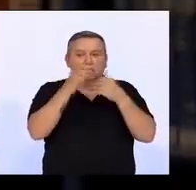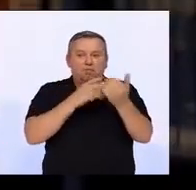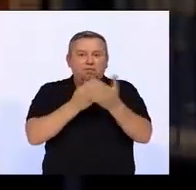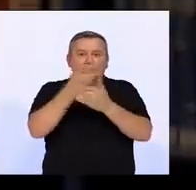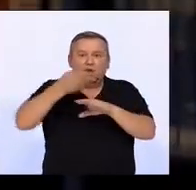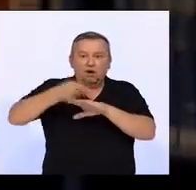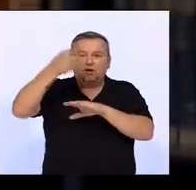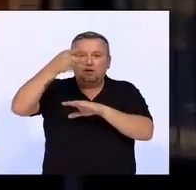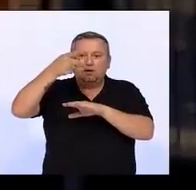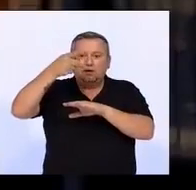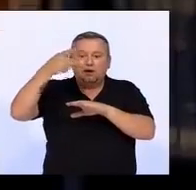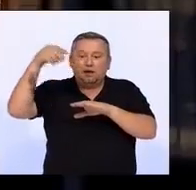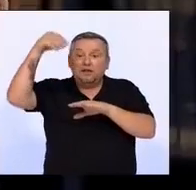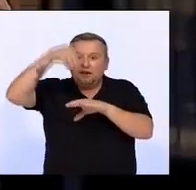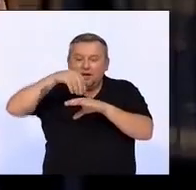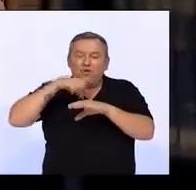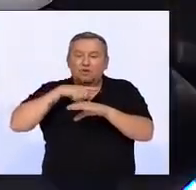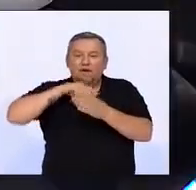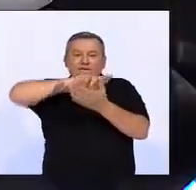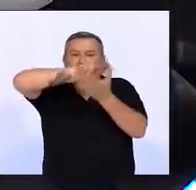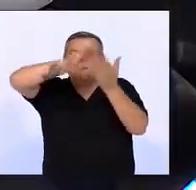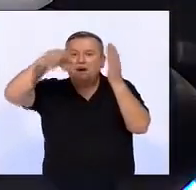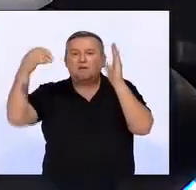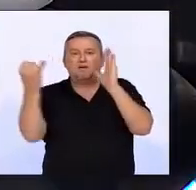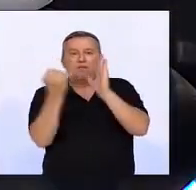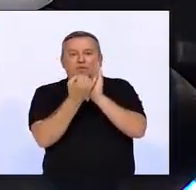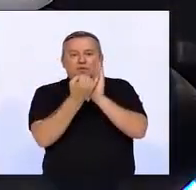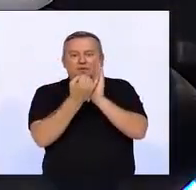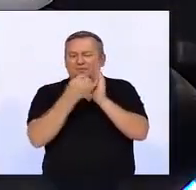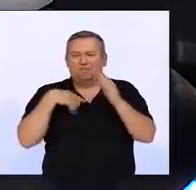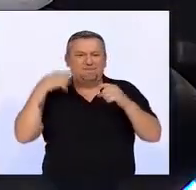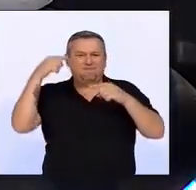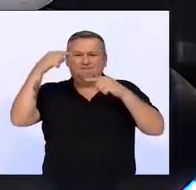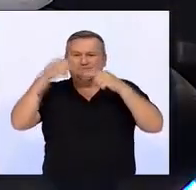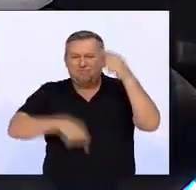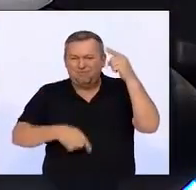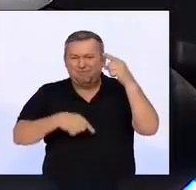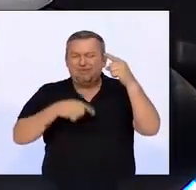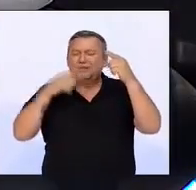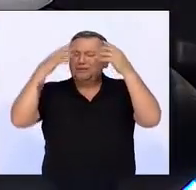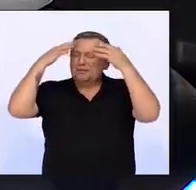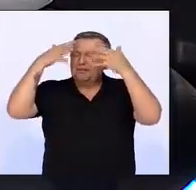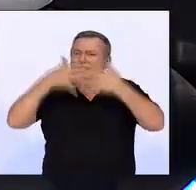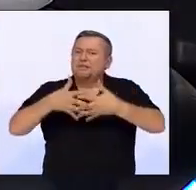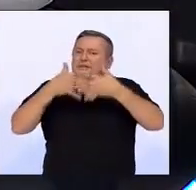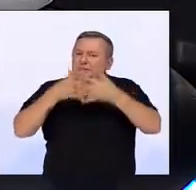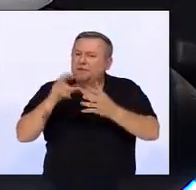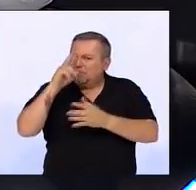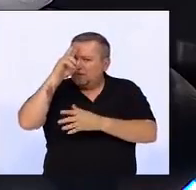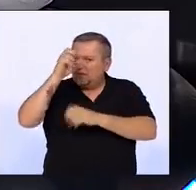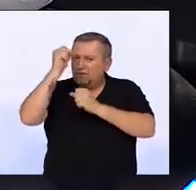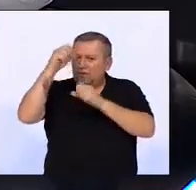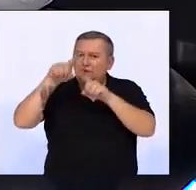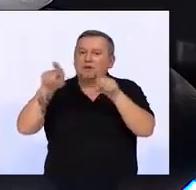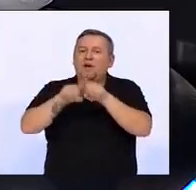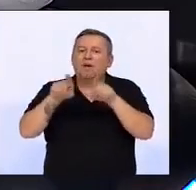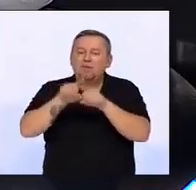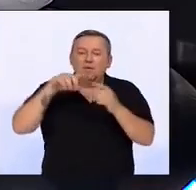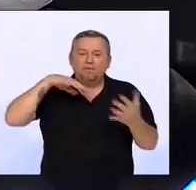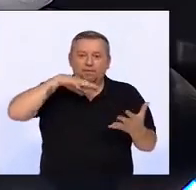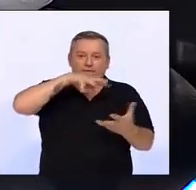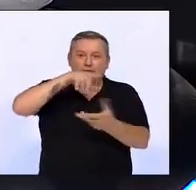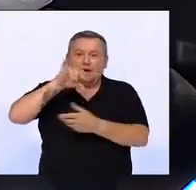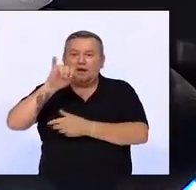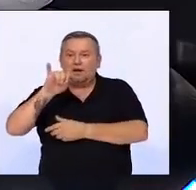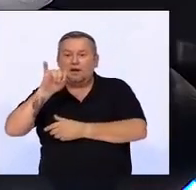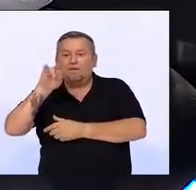tem toda essa quantidade de tributos. Então, é uma coisa irracional, um grau de complexidade absurda. No mundo inteiro tem um IVV